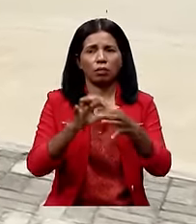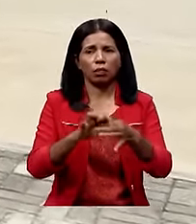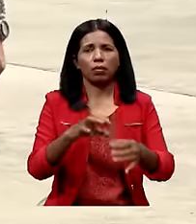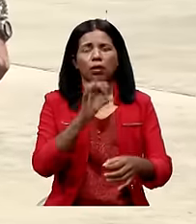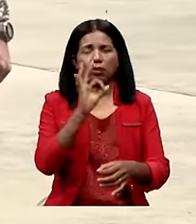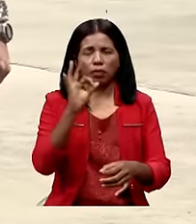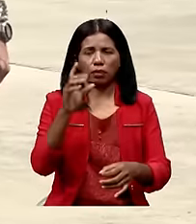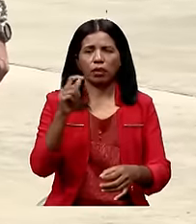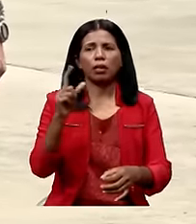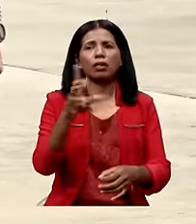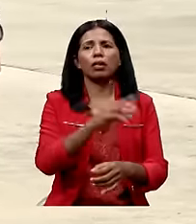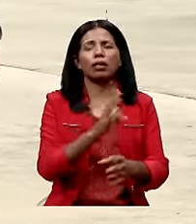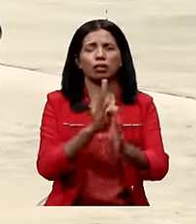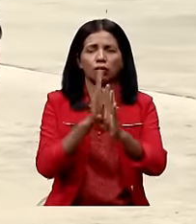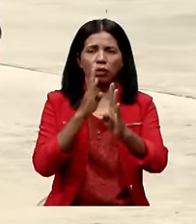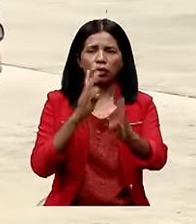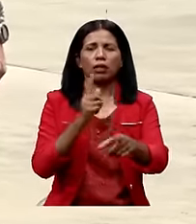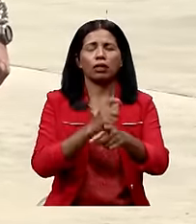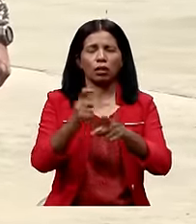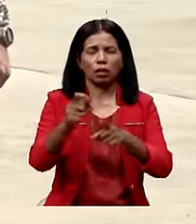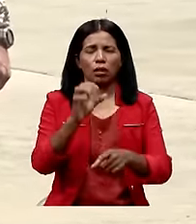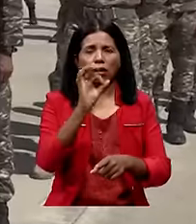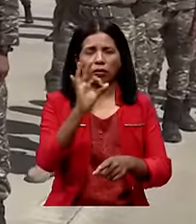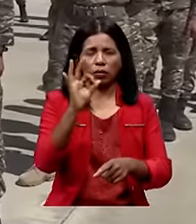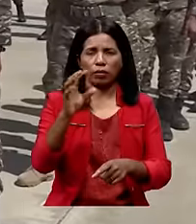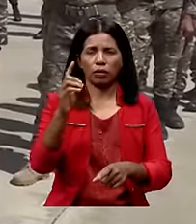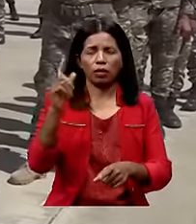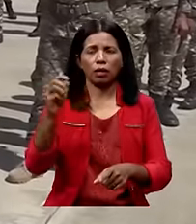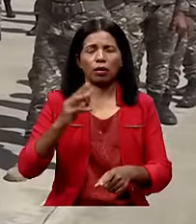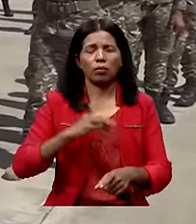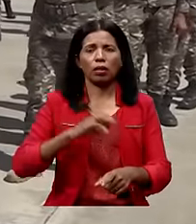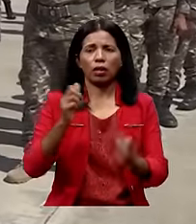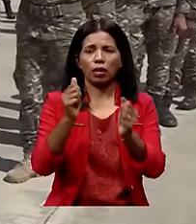husi componente formação treino falentil força defesa metinaru